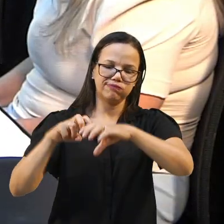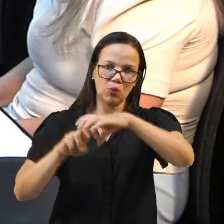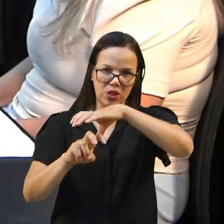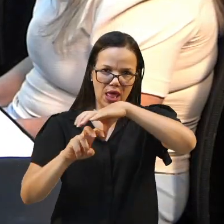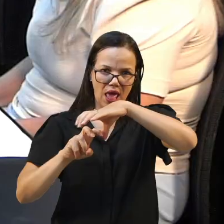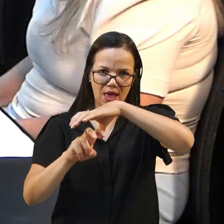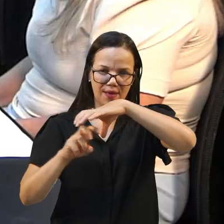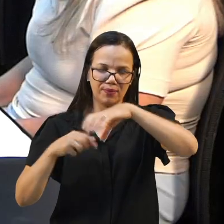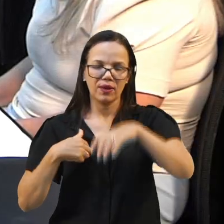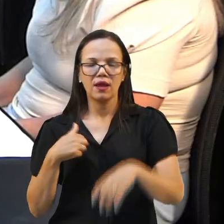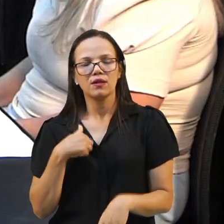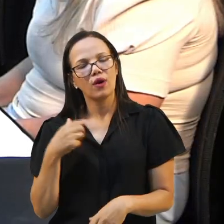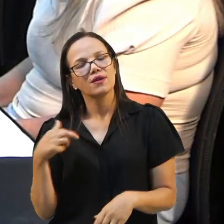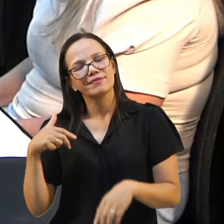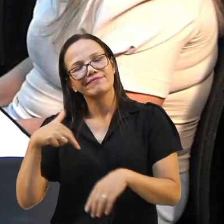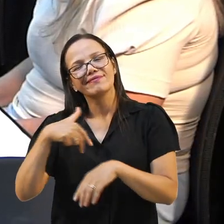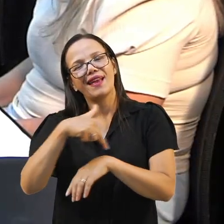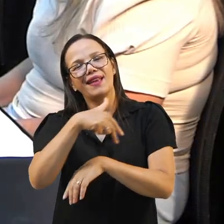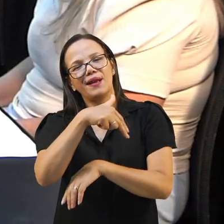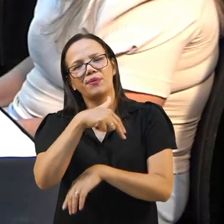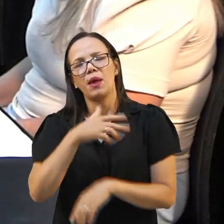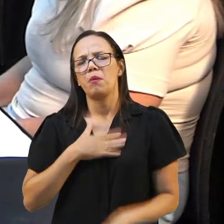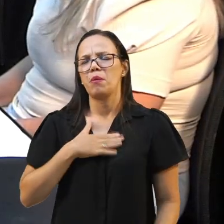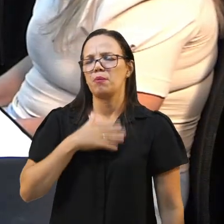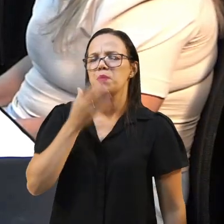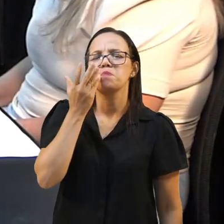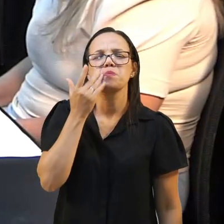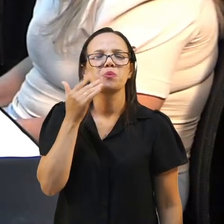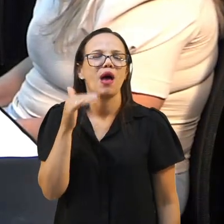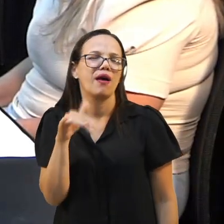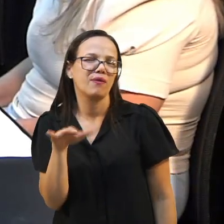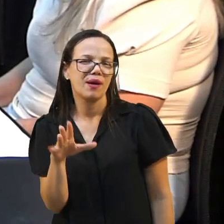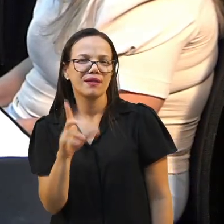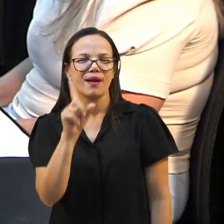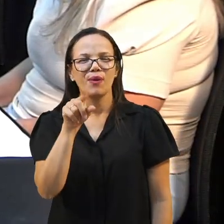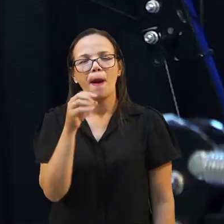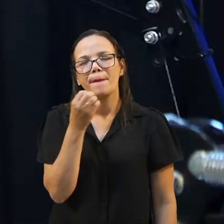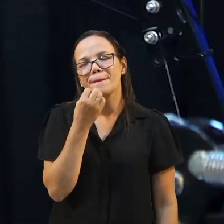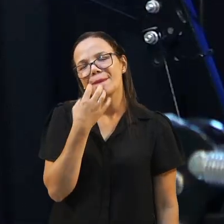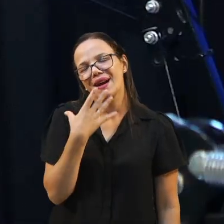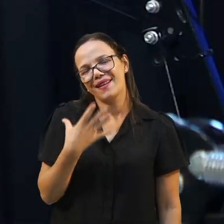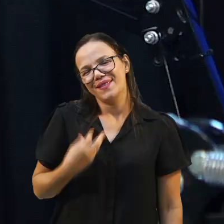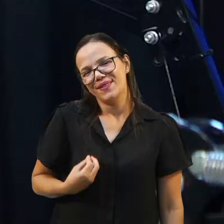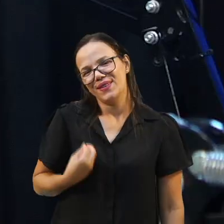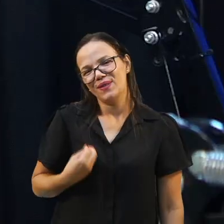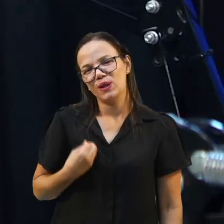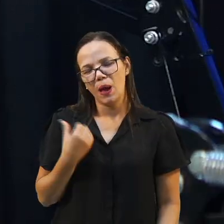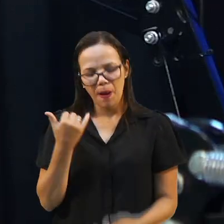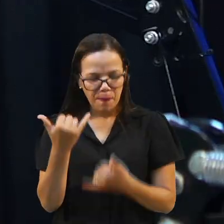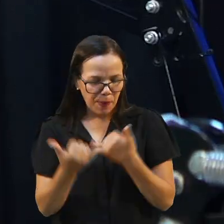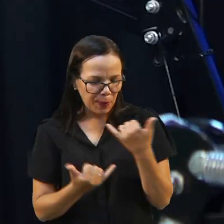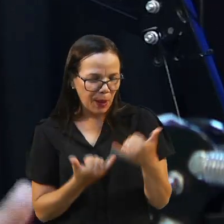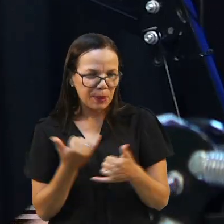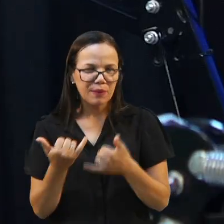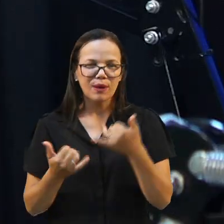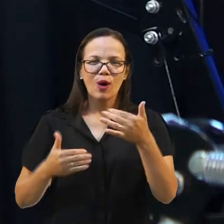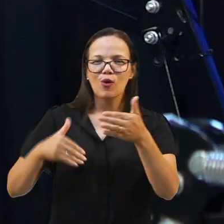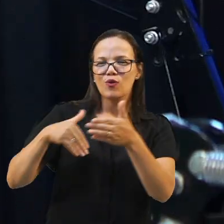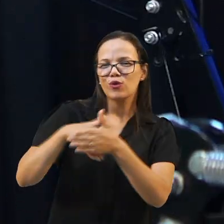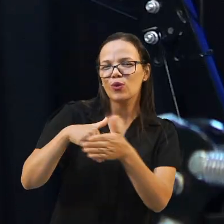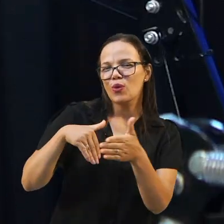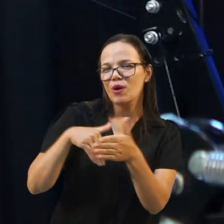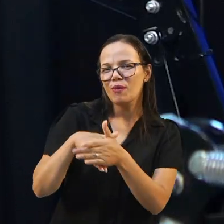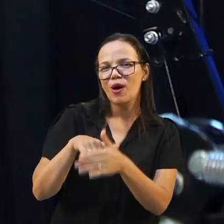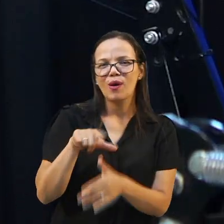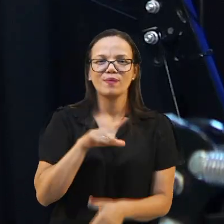foi bem vivida, né? E aí as brincadeiras, o futebol